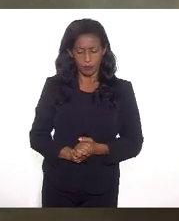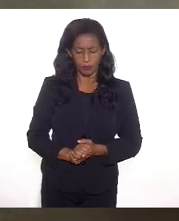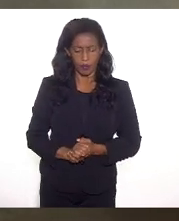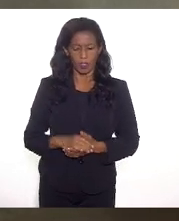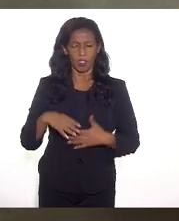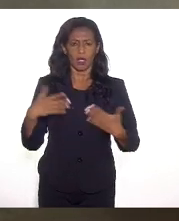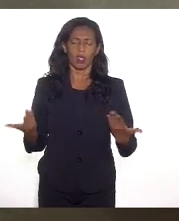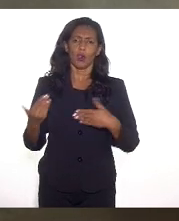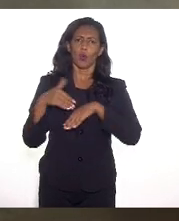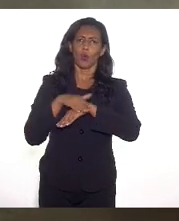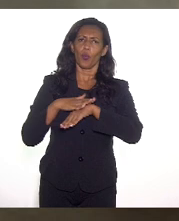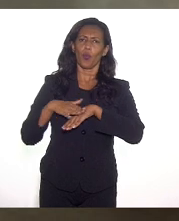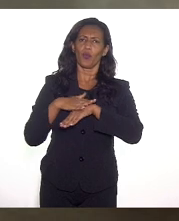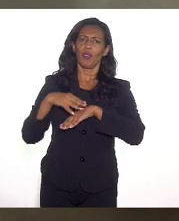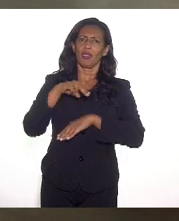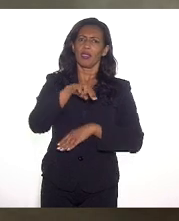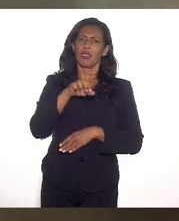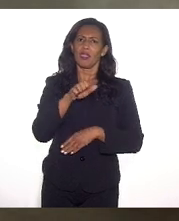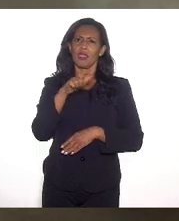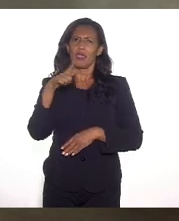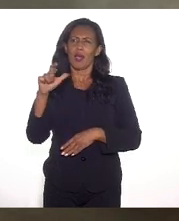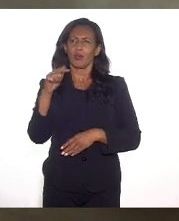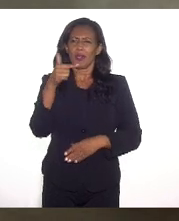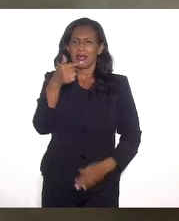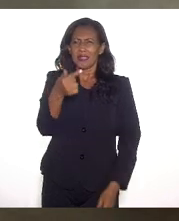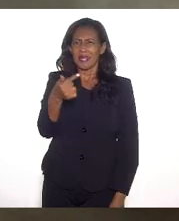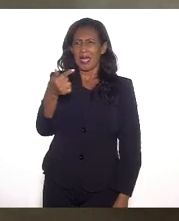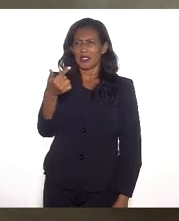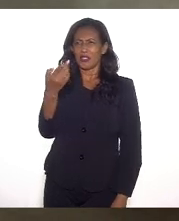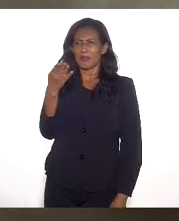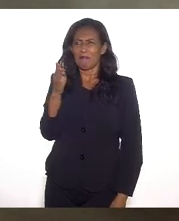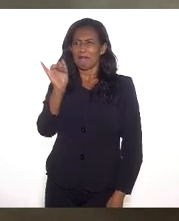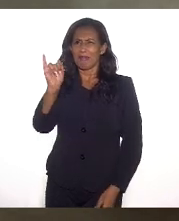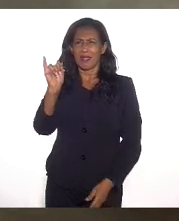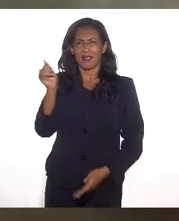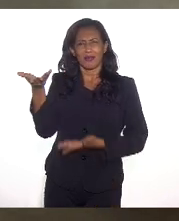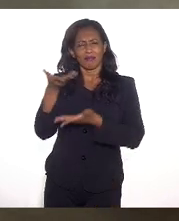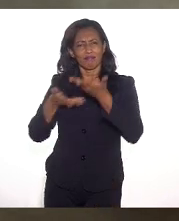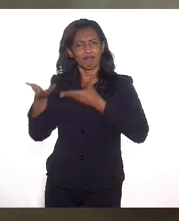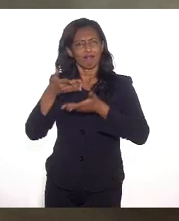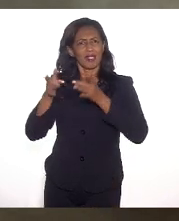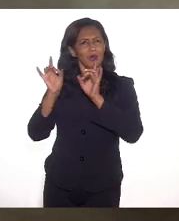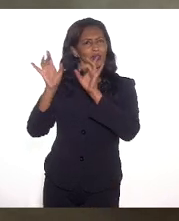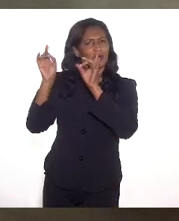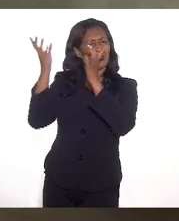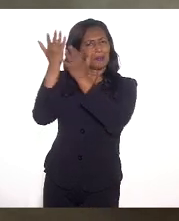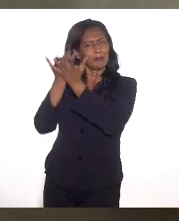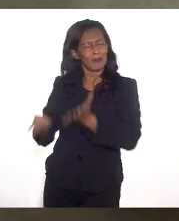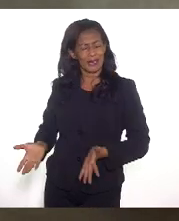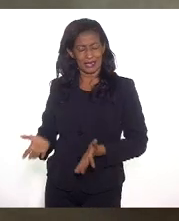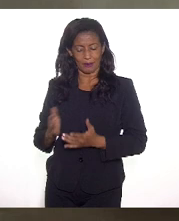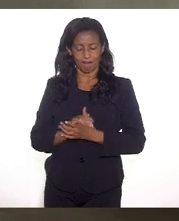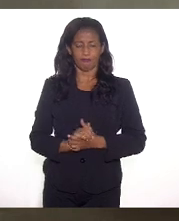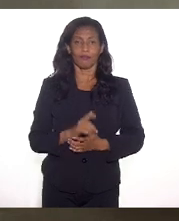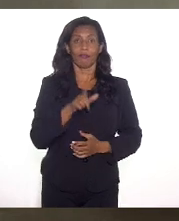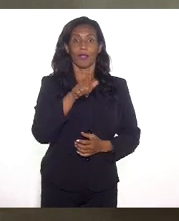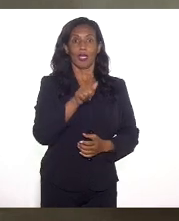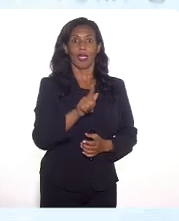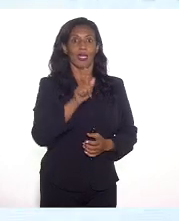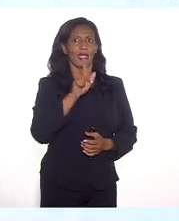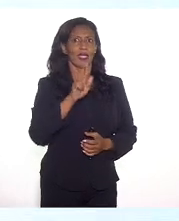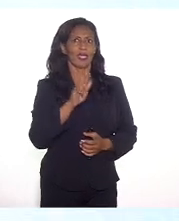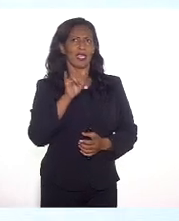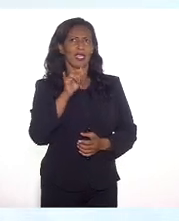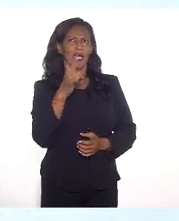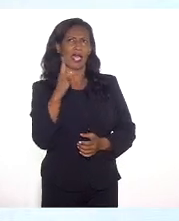Eu conversava com o Nelson, 7 bi de perdas da participação especial. O Guilherme Mercedes estimou